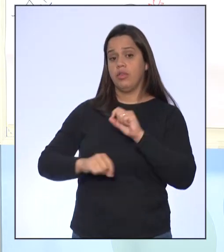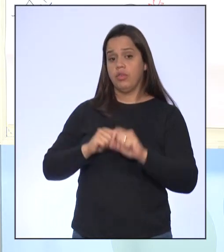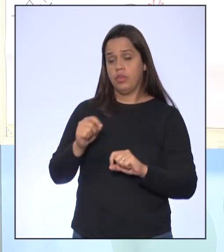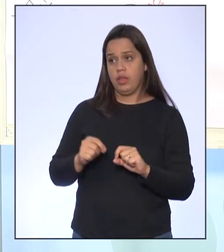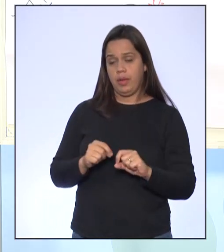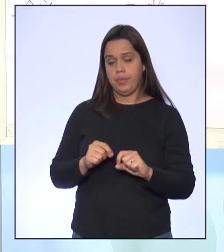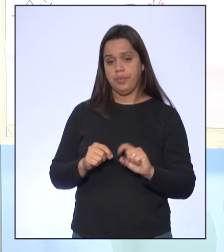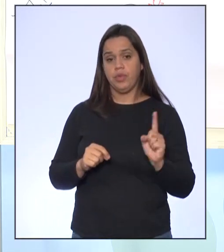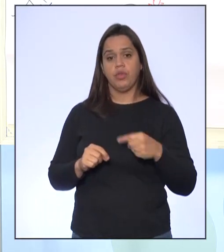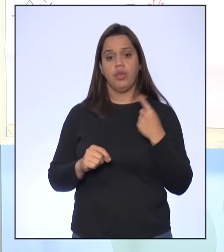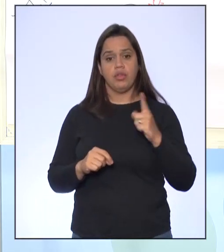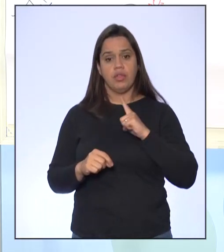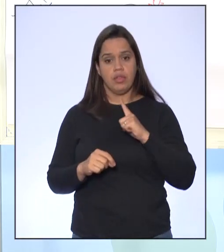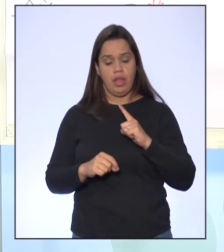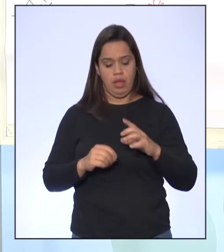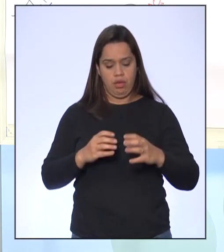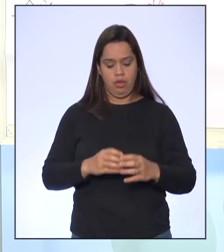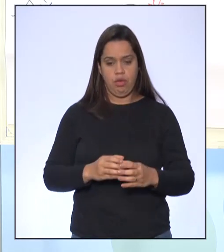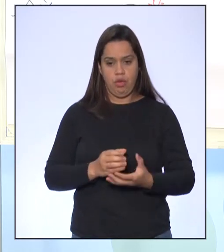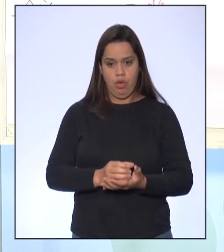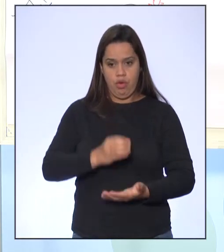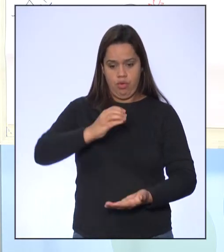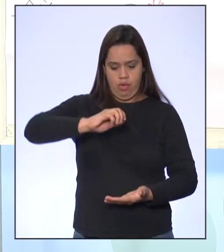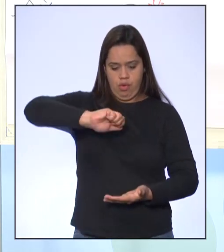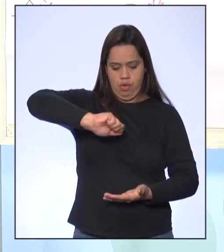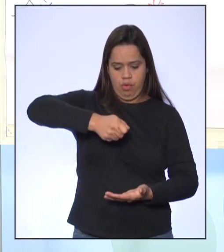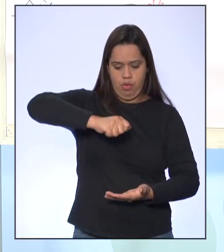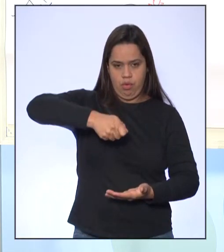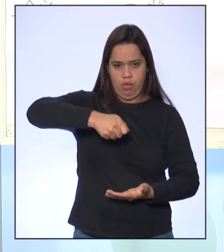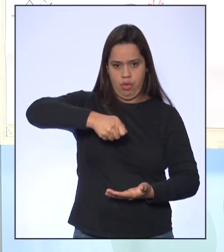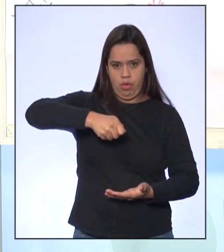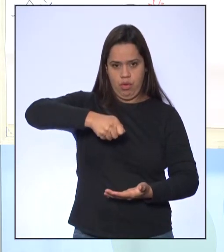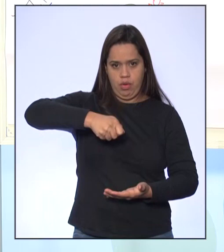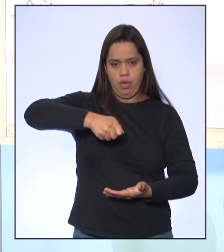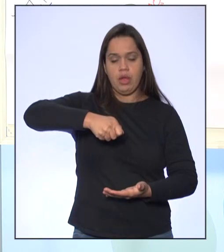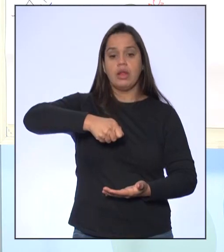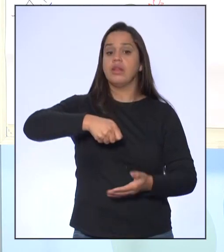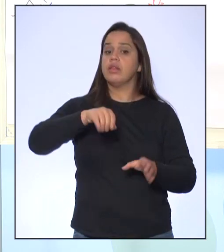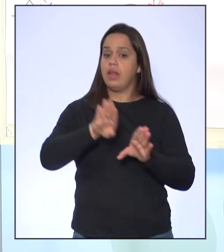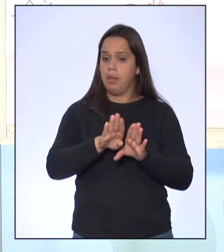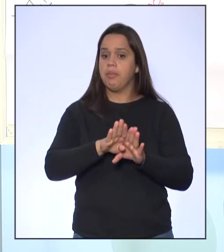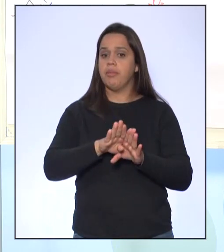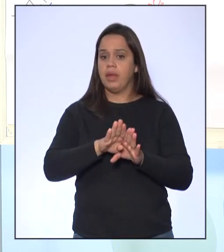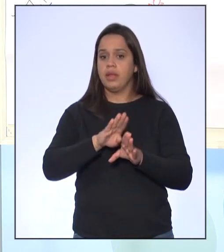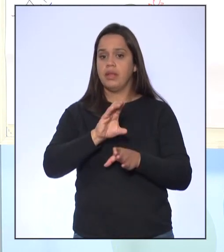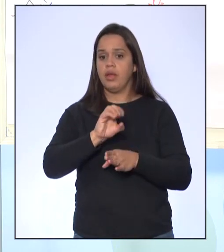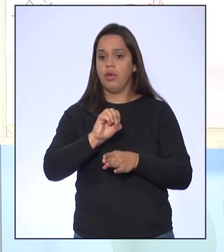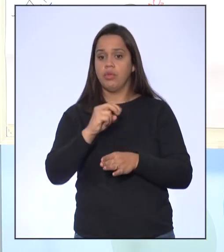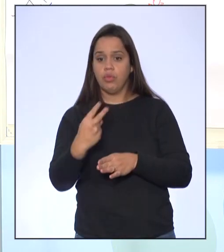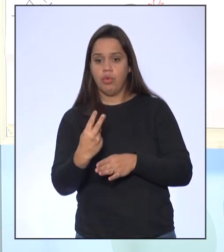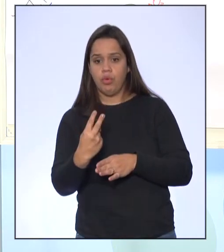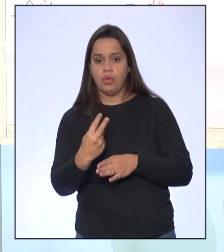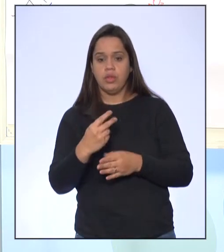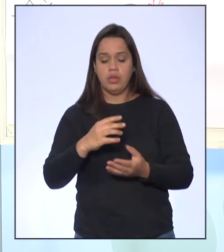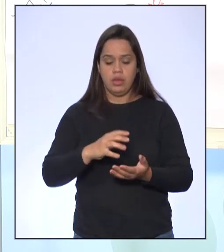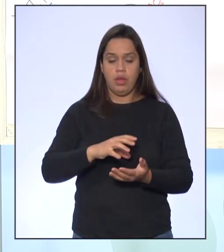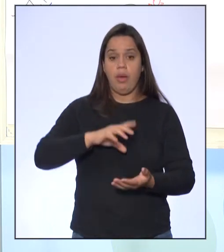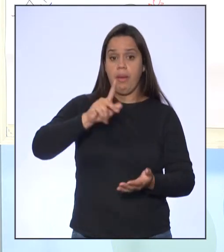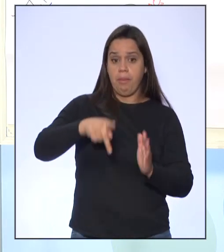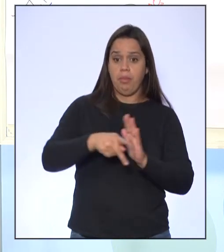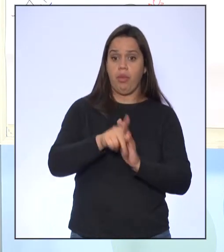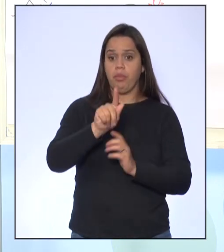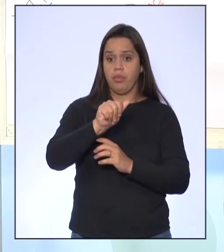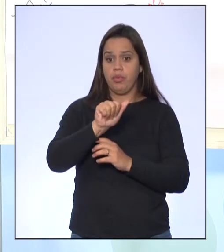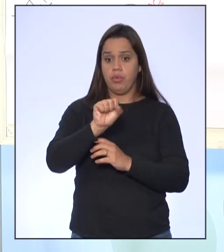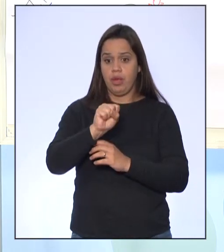que nós temos quando a gente abre o refrigerante é também o gás carbônico. Então, ali é um gás. Então, eu